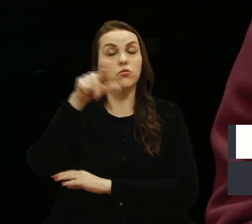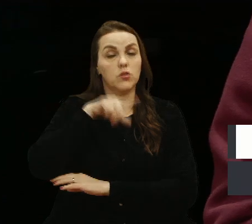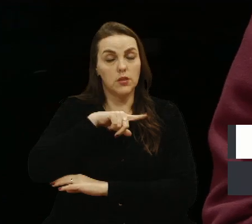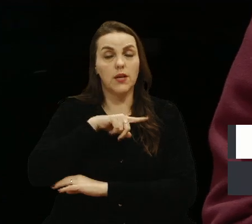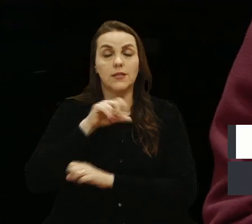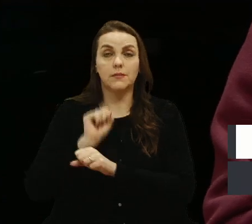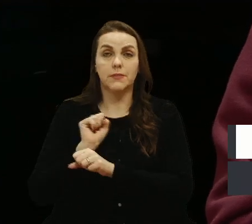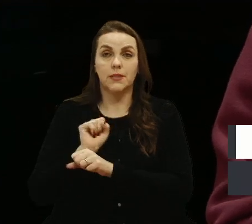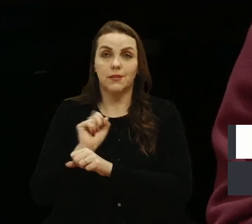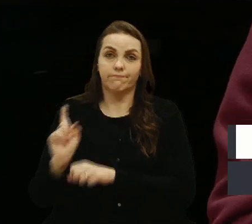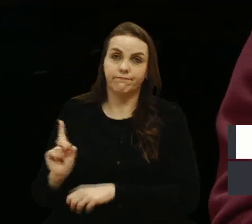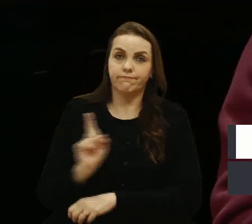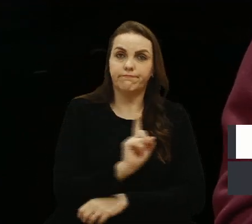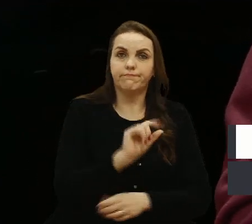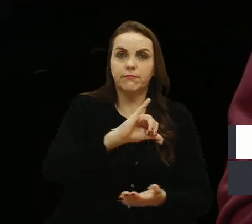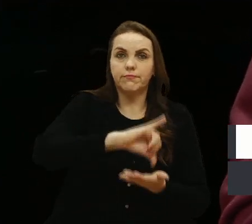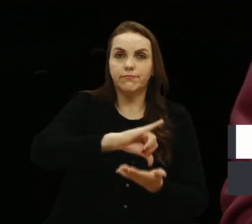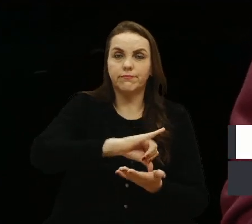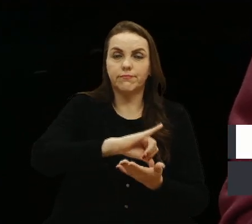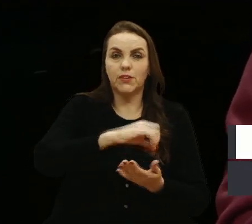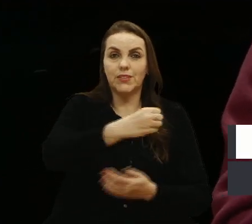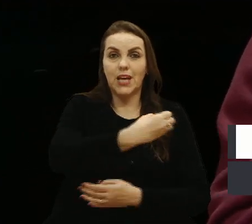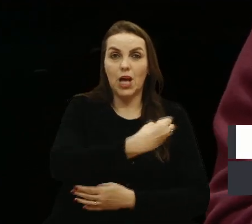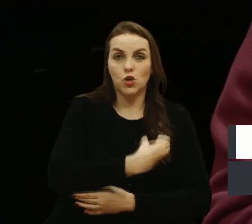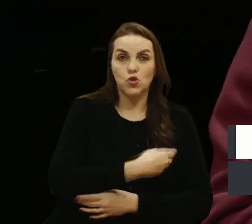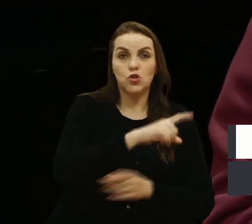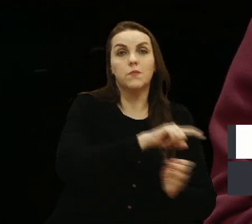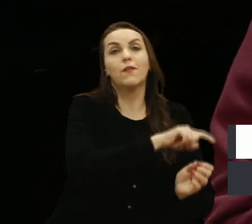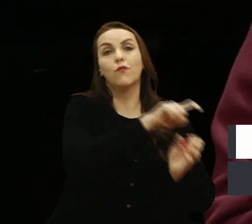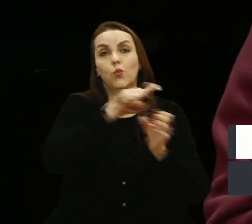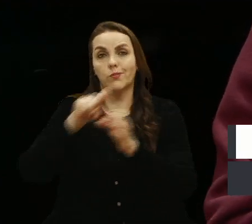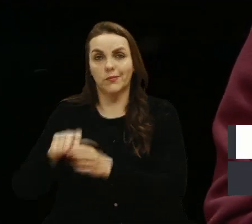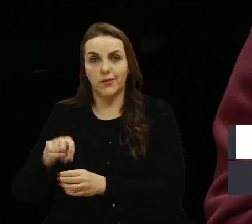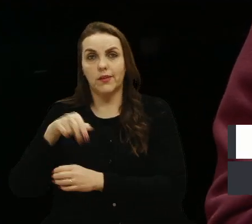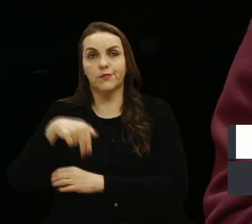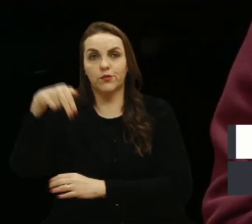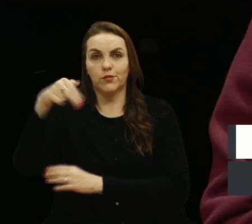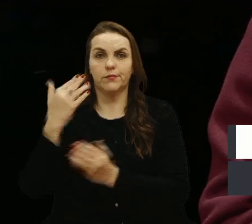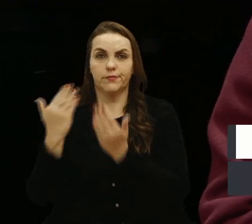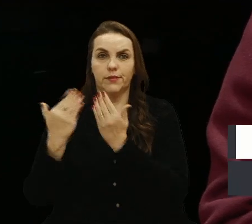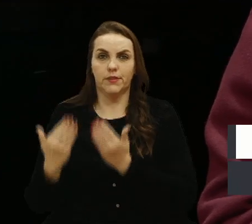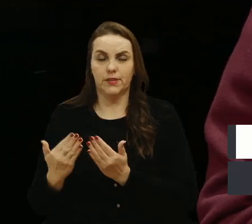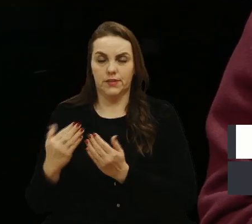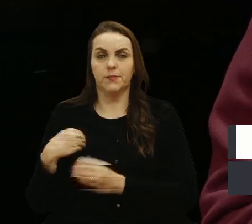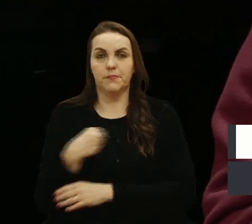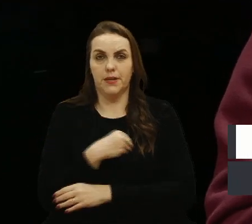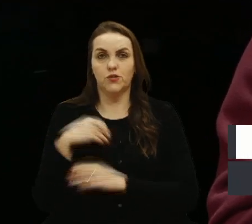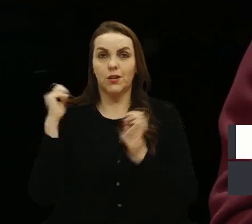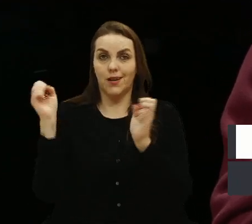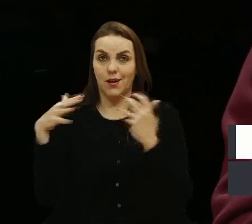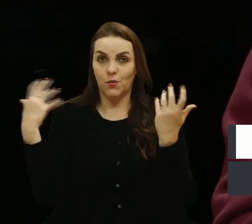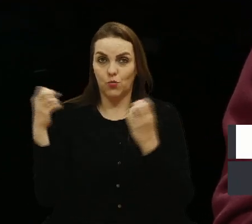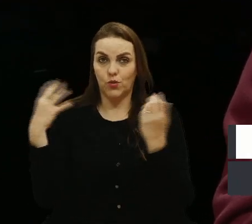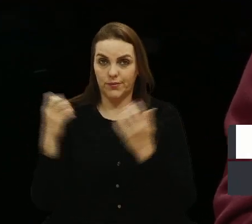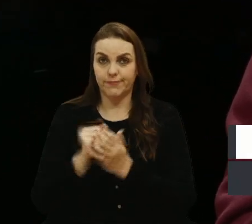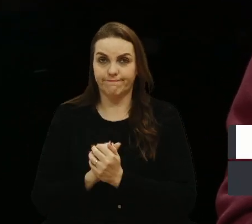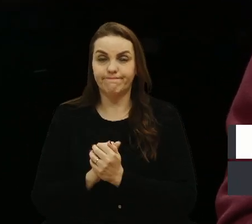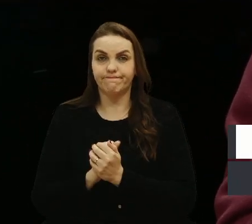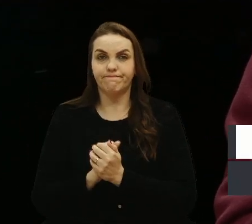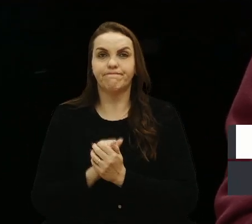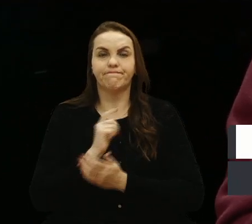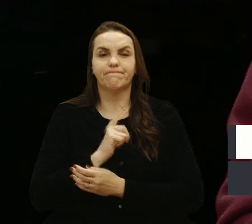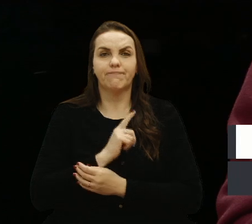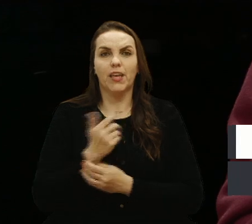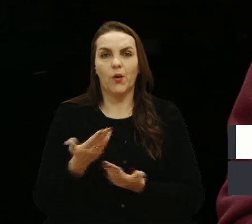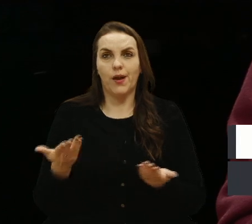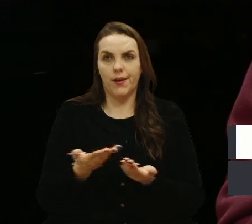para a UPA Central para fazer um raio-x e voltar para a UPA Zona Norte para avaliação médica, de ambulância. Ele falou assim, acabei